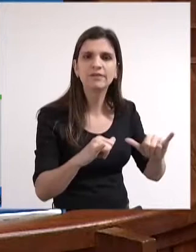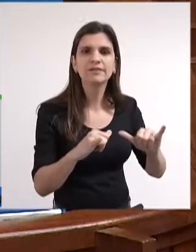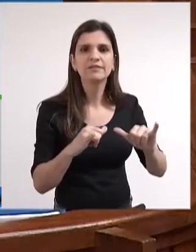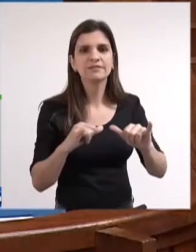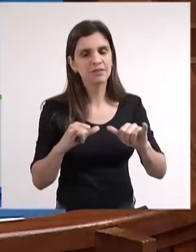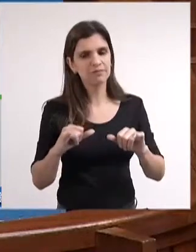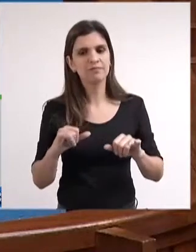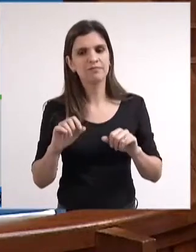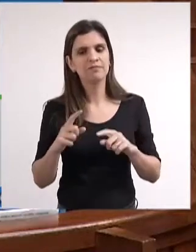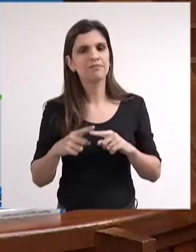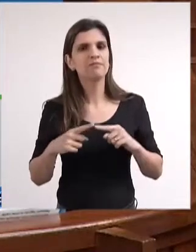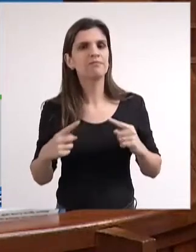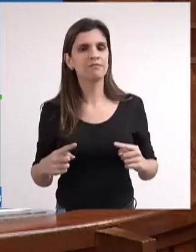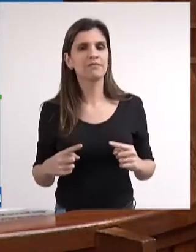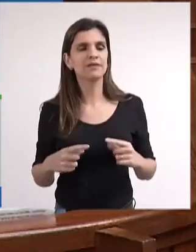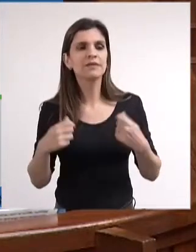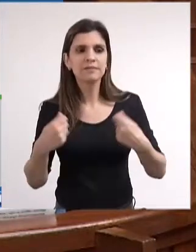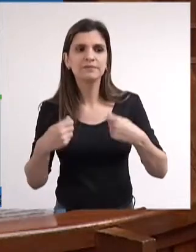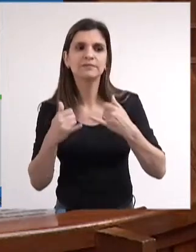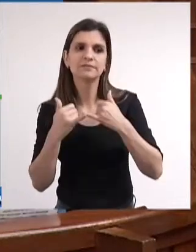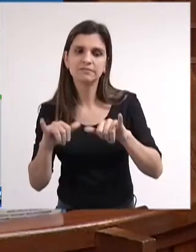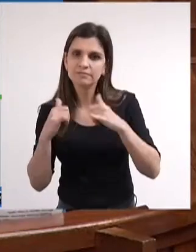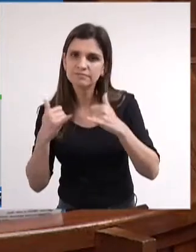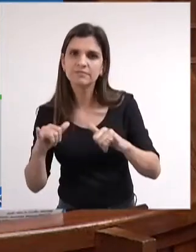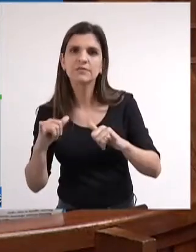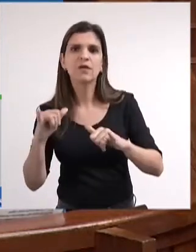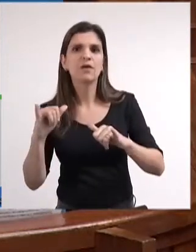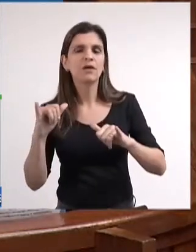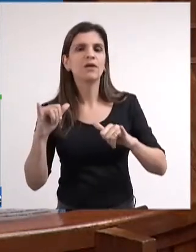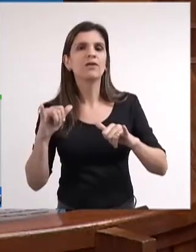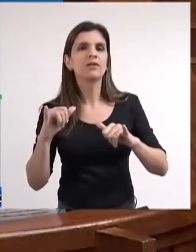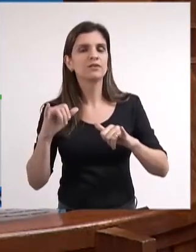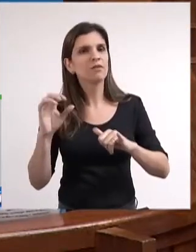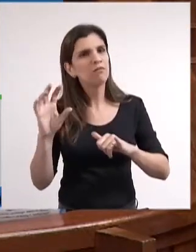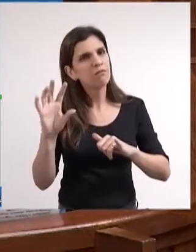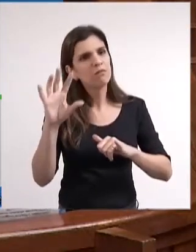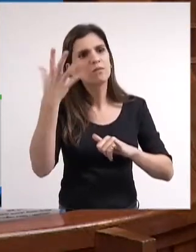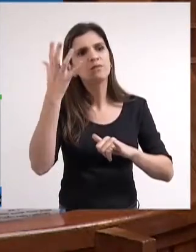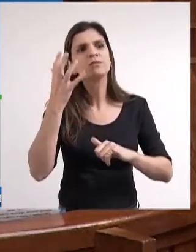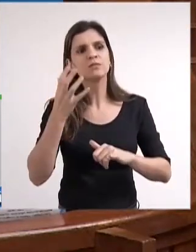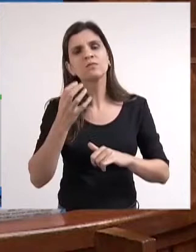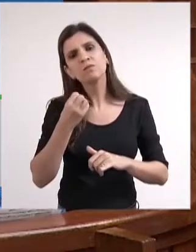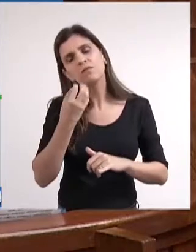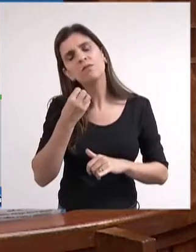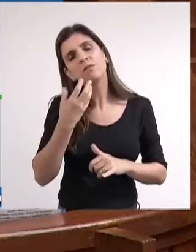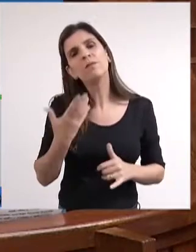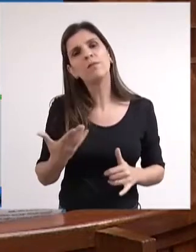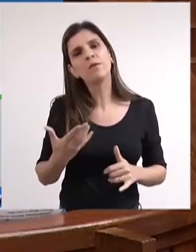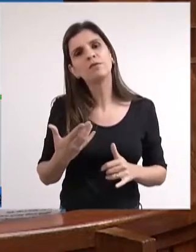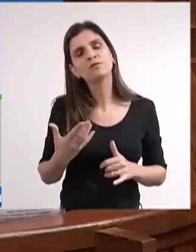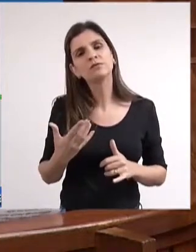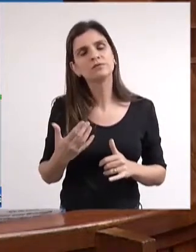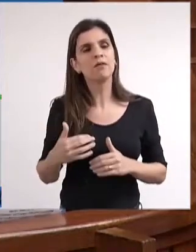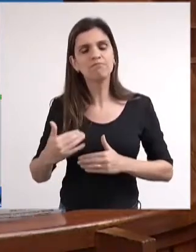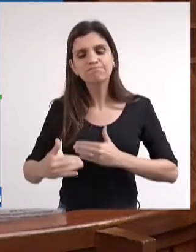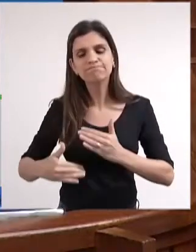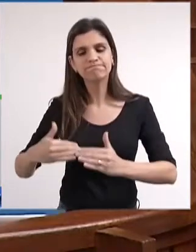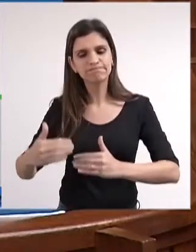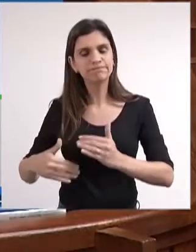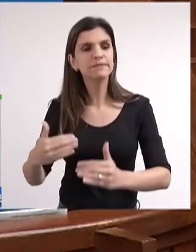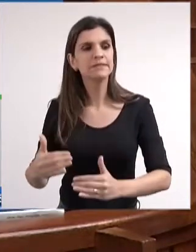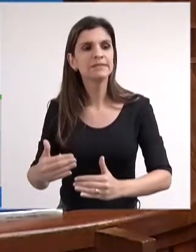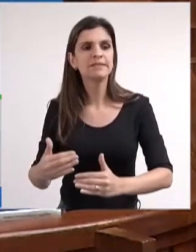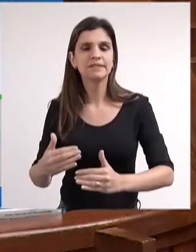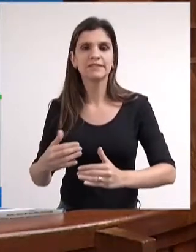abertura de negócio, o processo de capacitação para empreender, até a orientação quanto aos aspectos técnicos e das gestões legais,